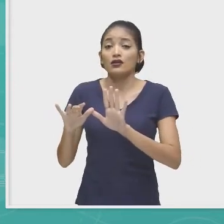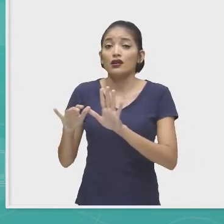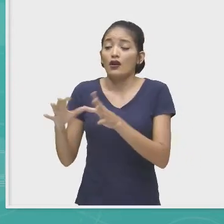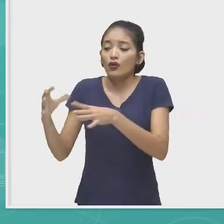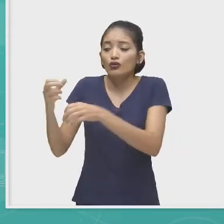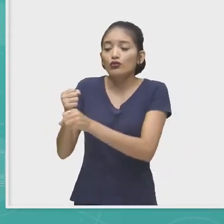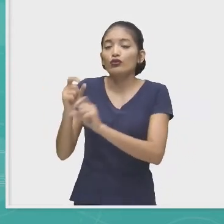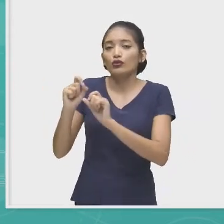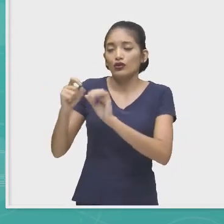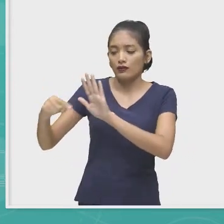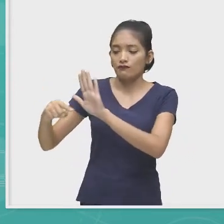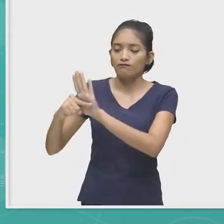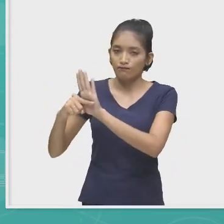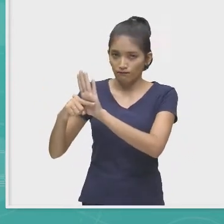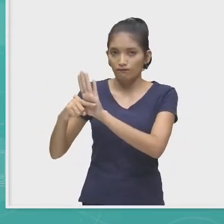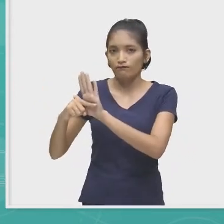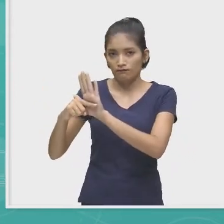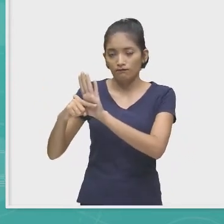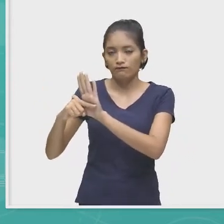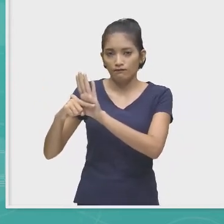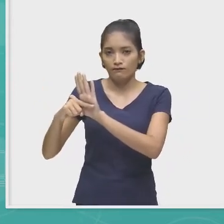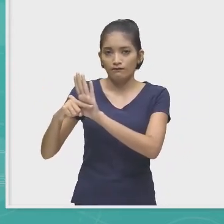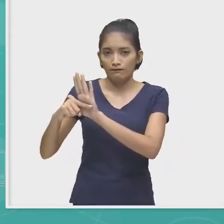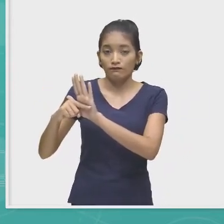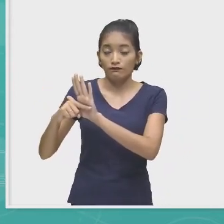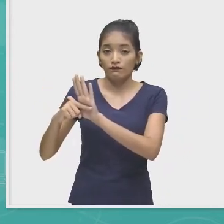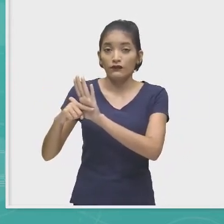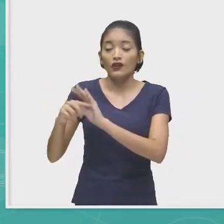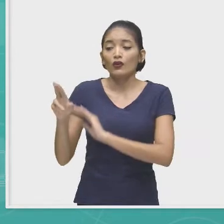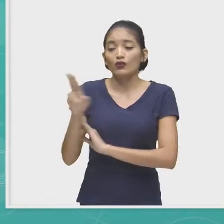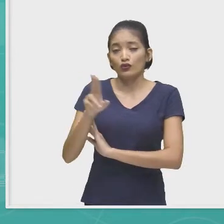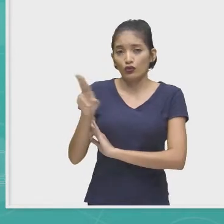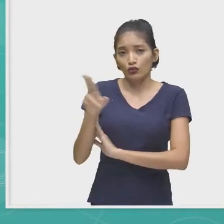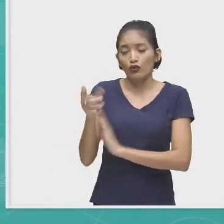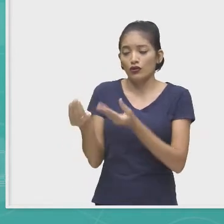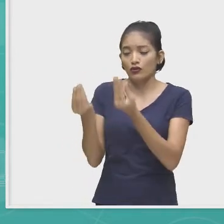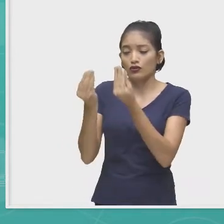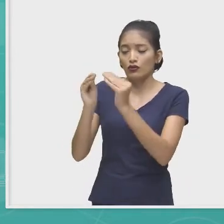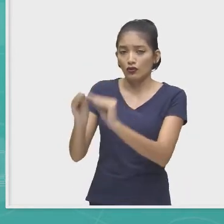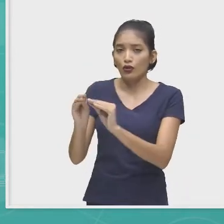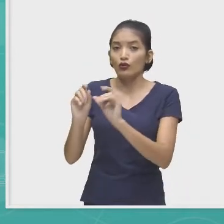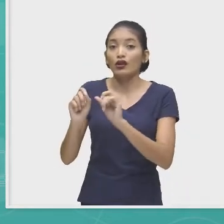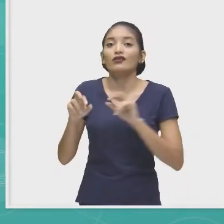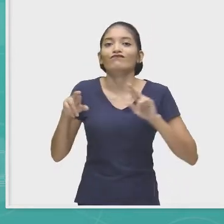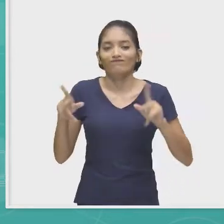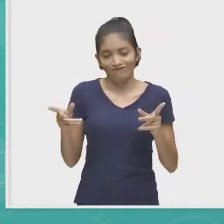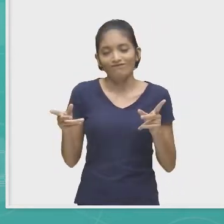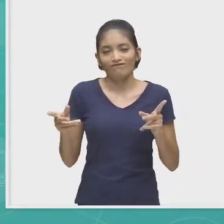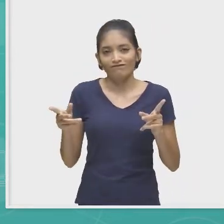de subtração, os nomes dos elementos que compõem a operação já são diferentes.